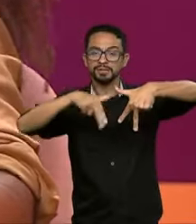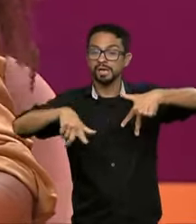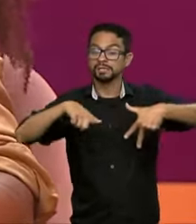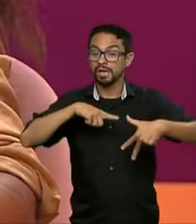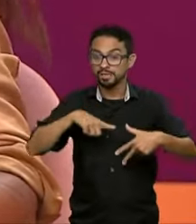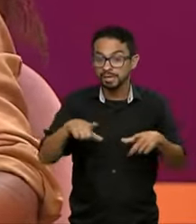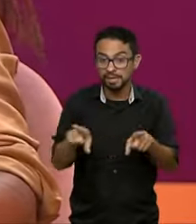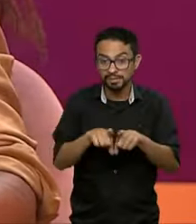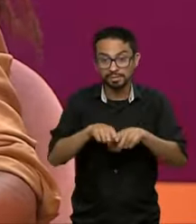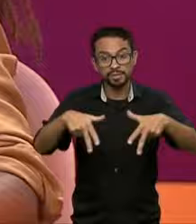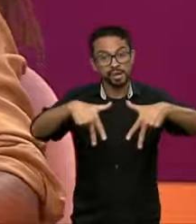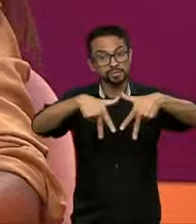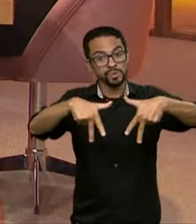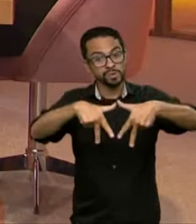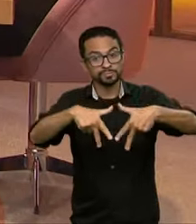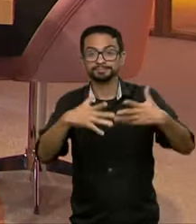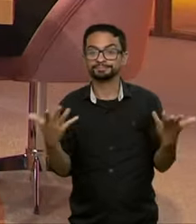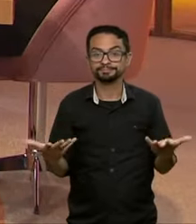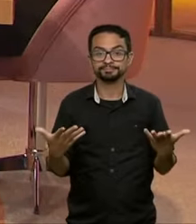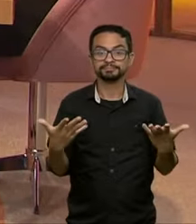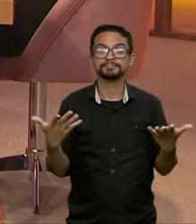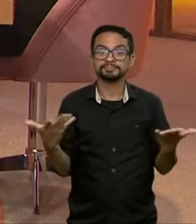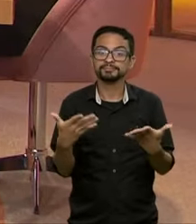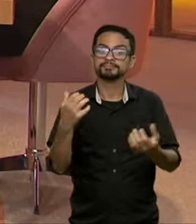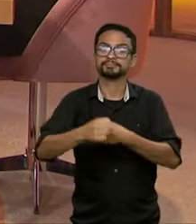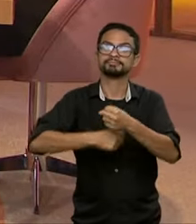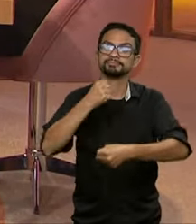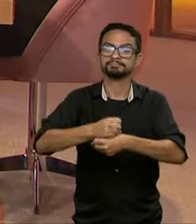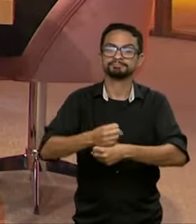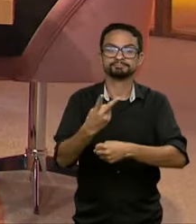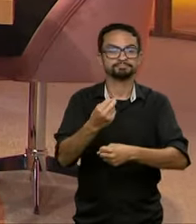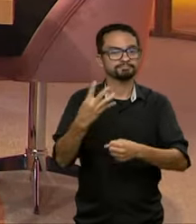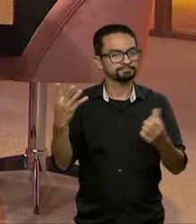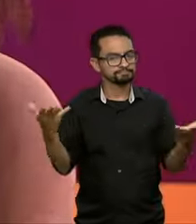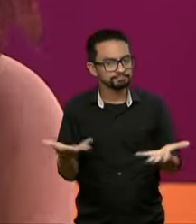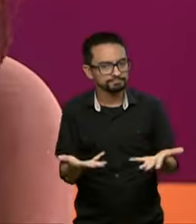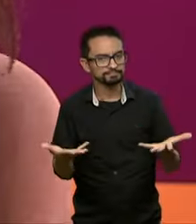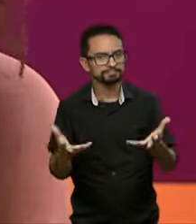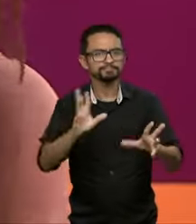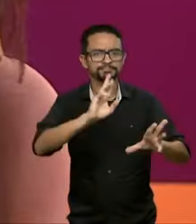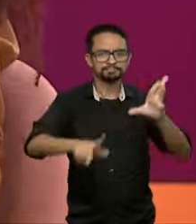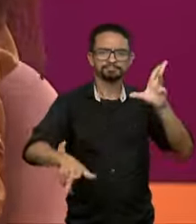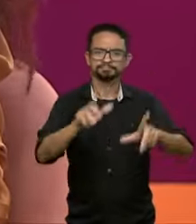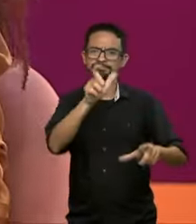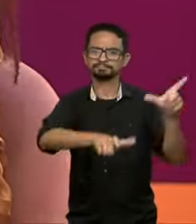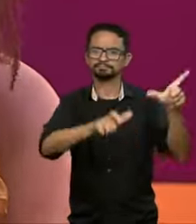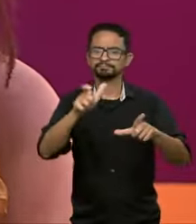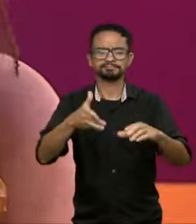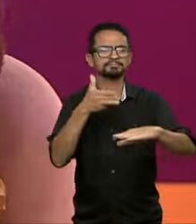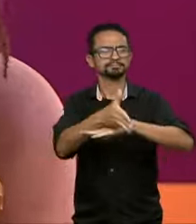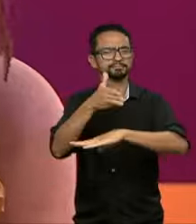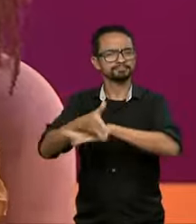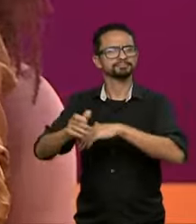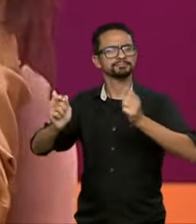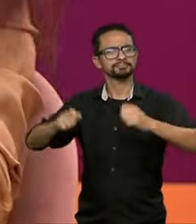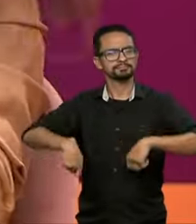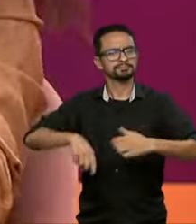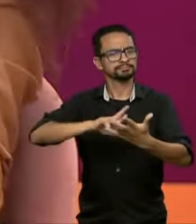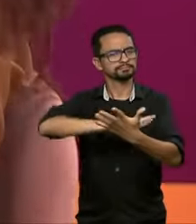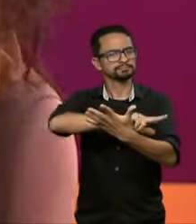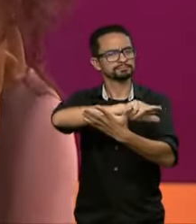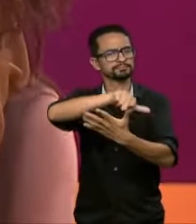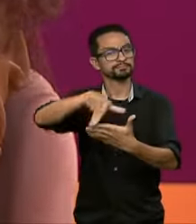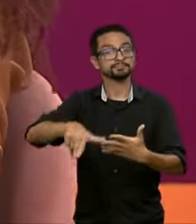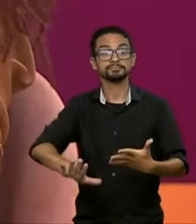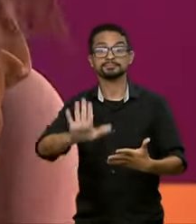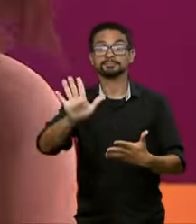outra coisa que hoje, a gente tá em 2024, né? Tem diferentes formas de acessar materiais, conteúdos, mas